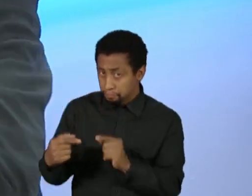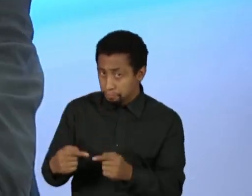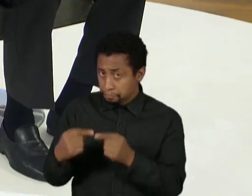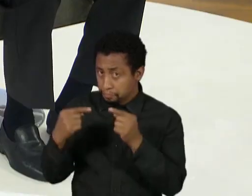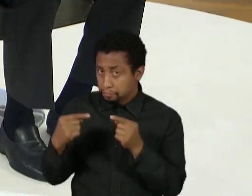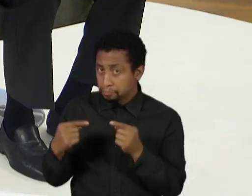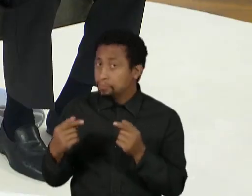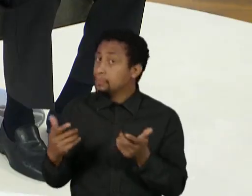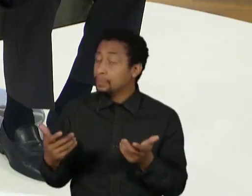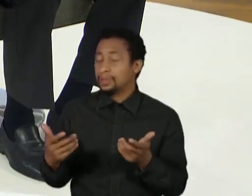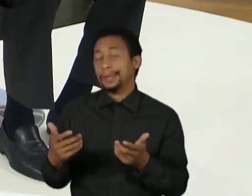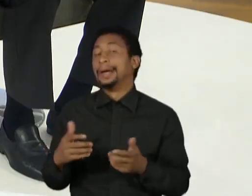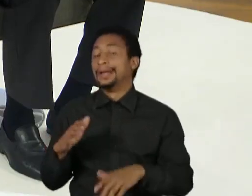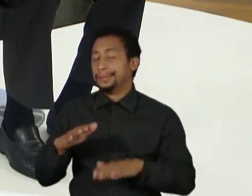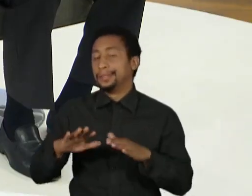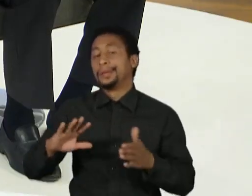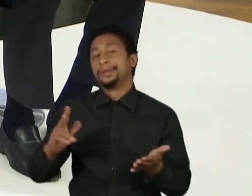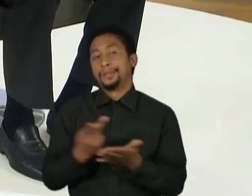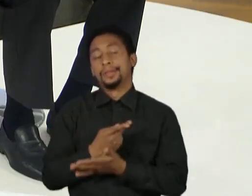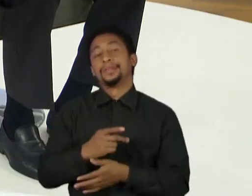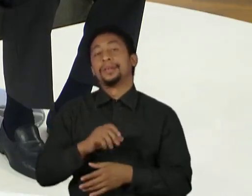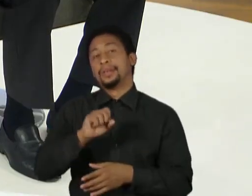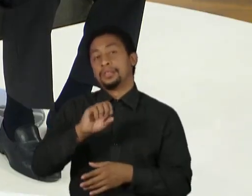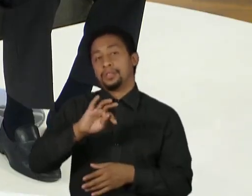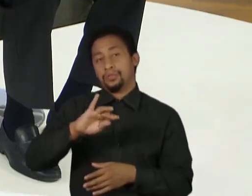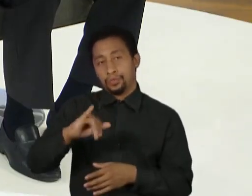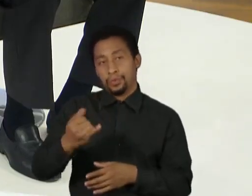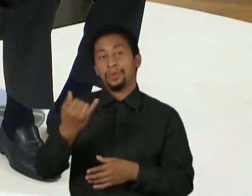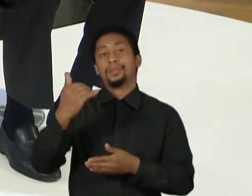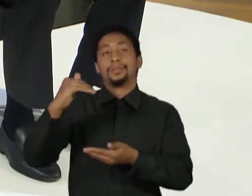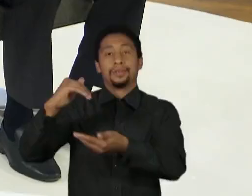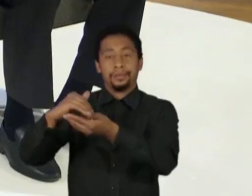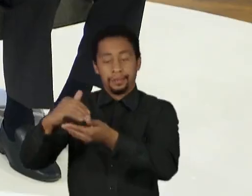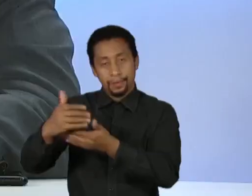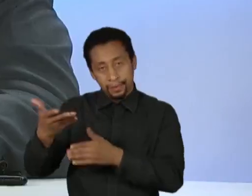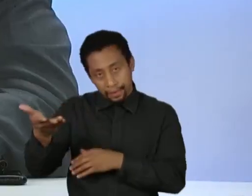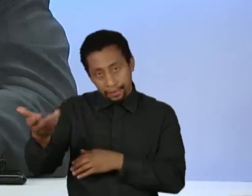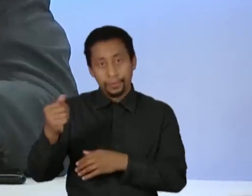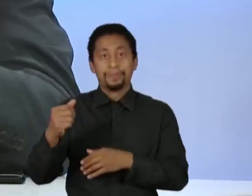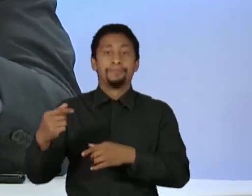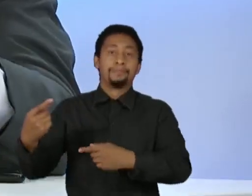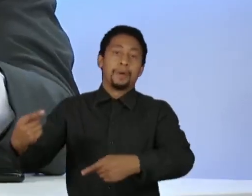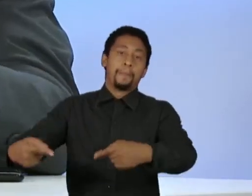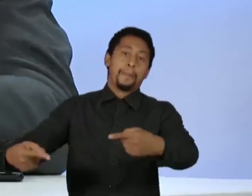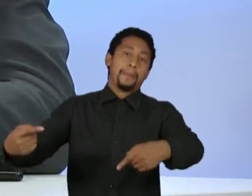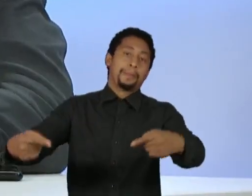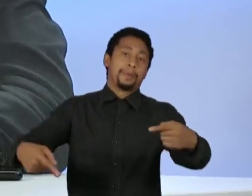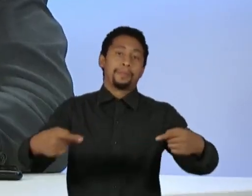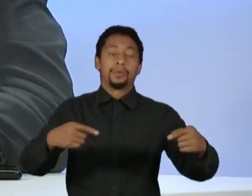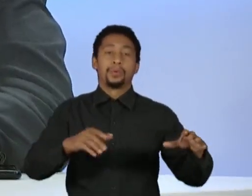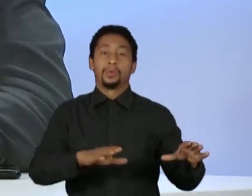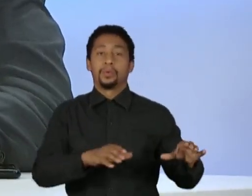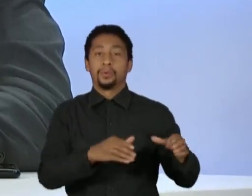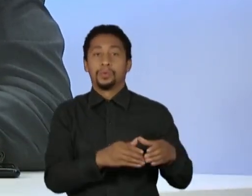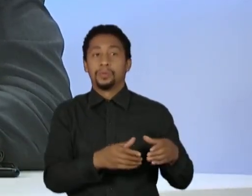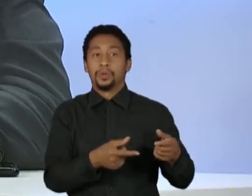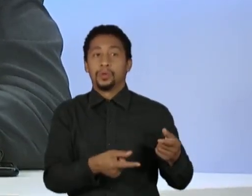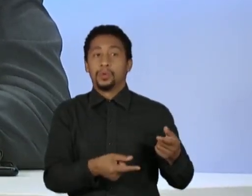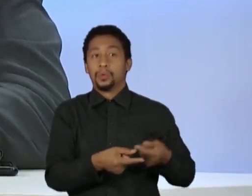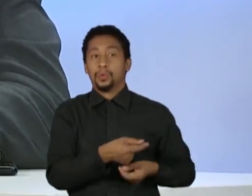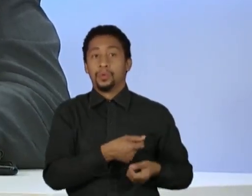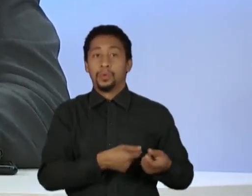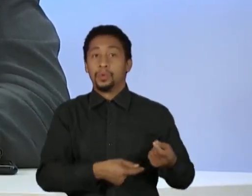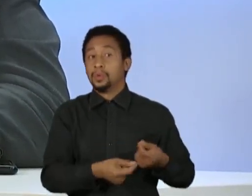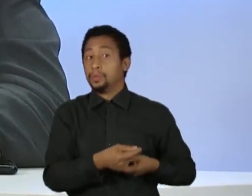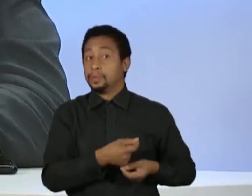desembocando no STJ no STF recentemente uma discussão que a equipe Econômica Tá acoplando bastante